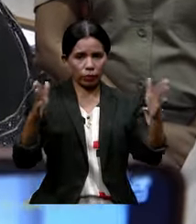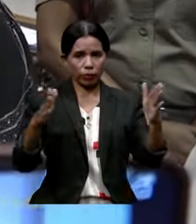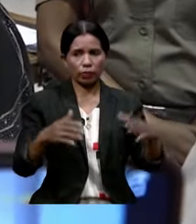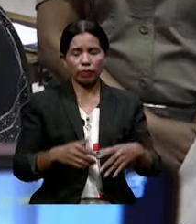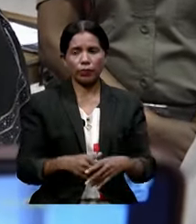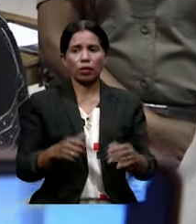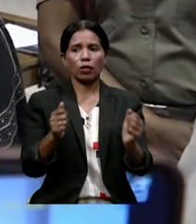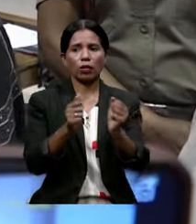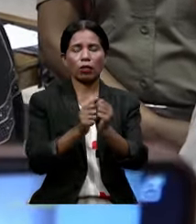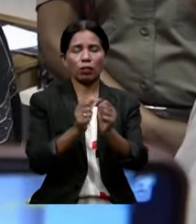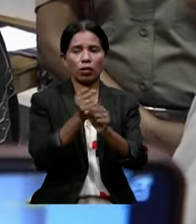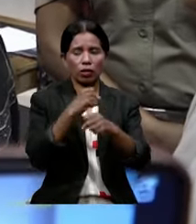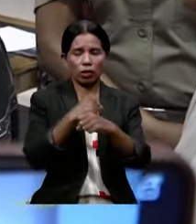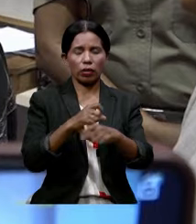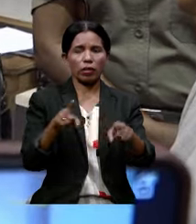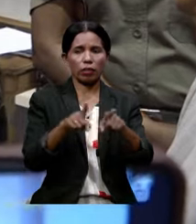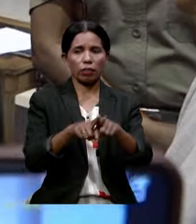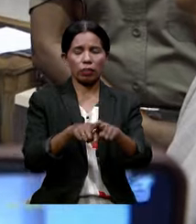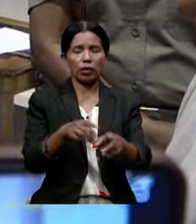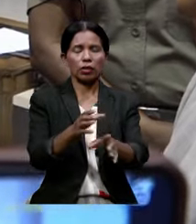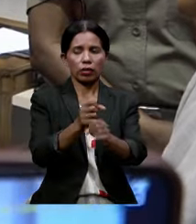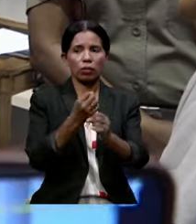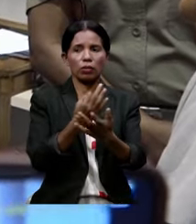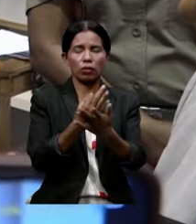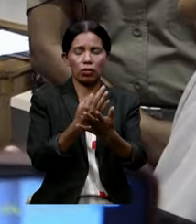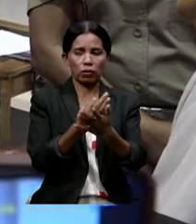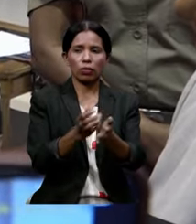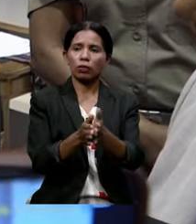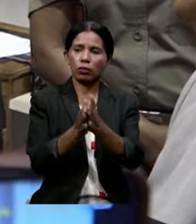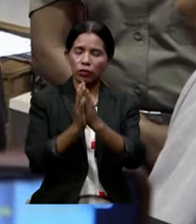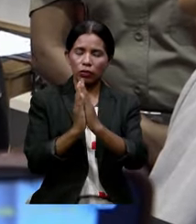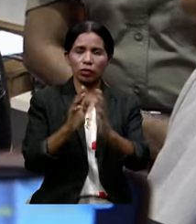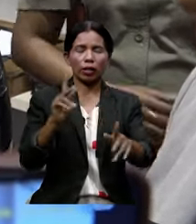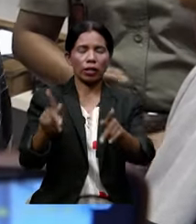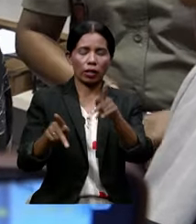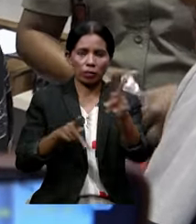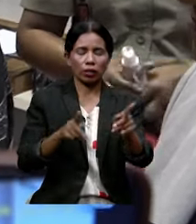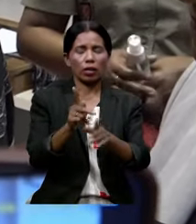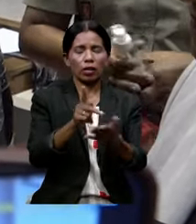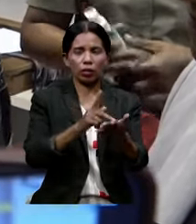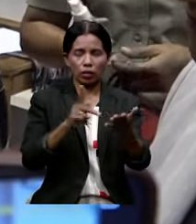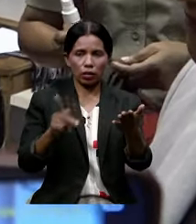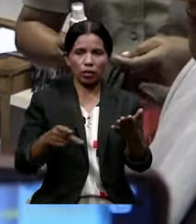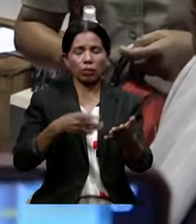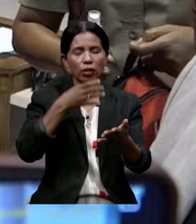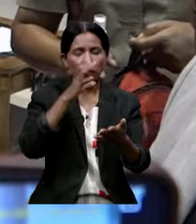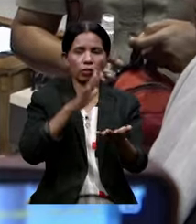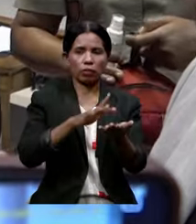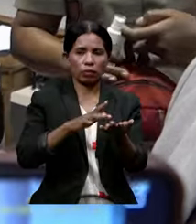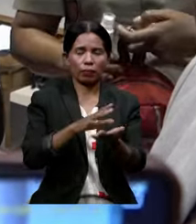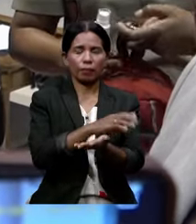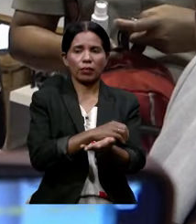O halo não é? Belíssimo, mas os ossos são para crime organizado, droga, branqueamento,